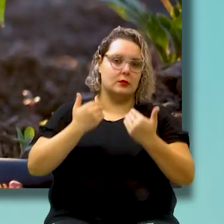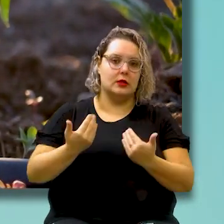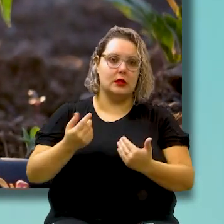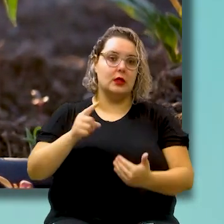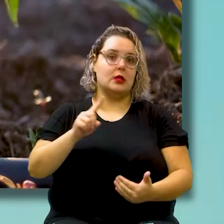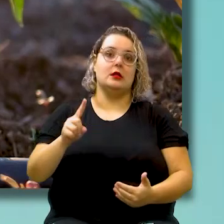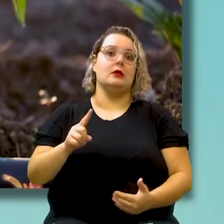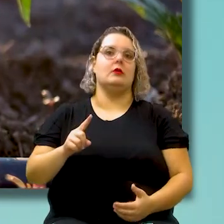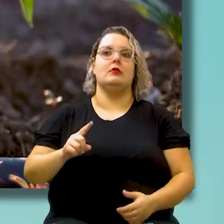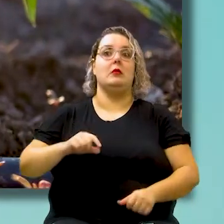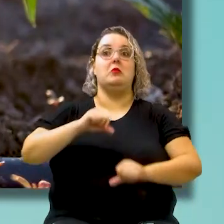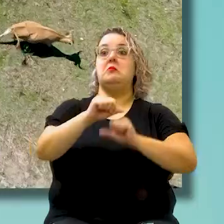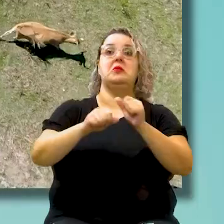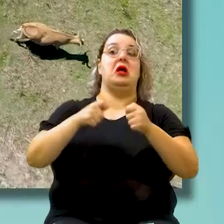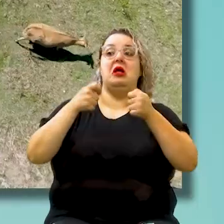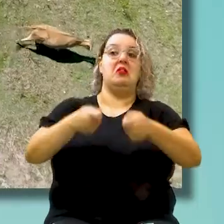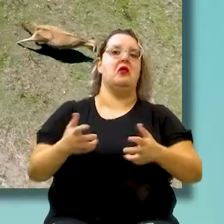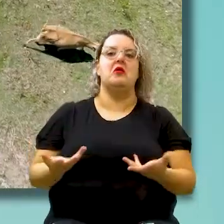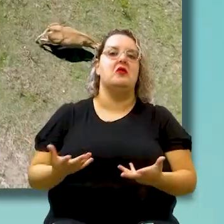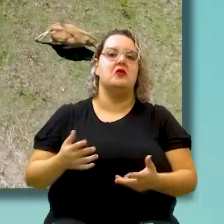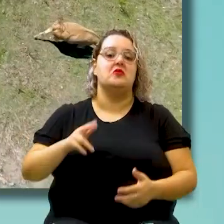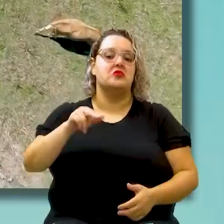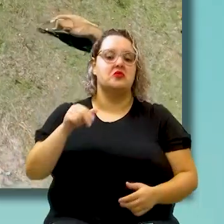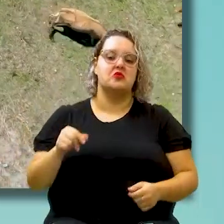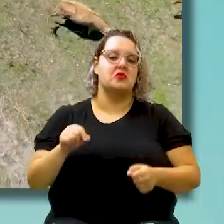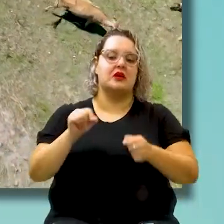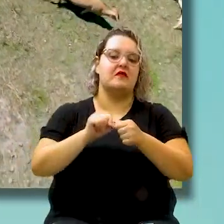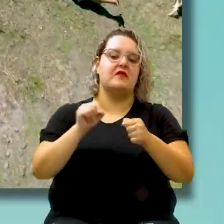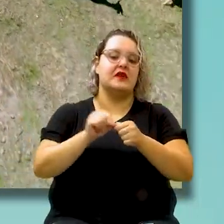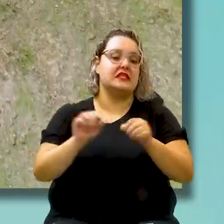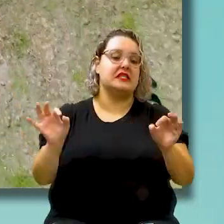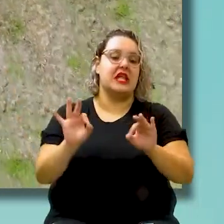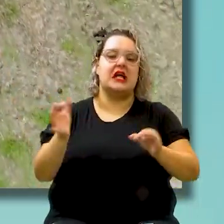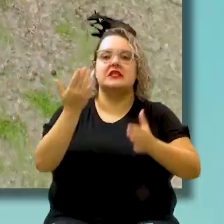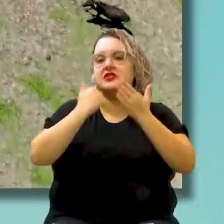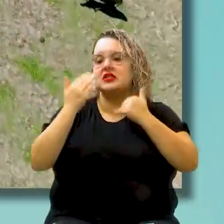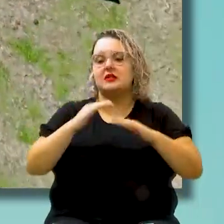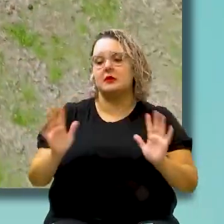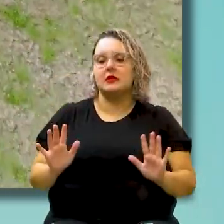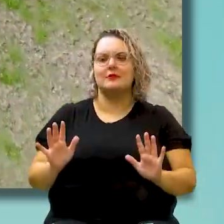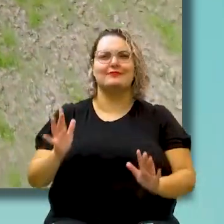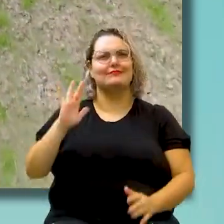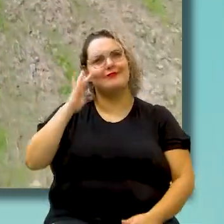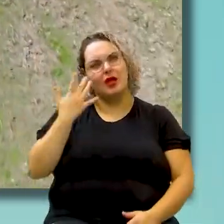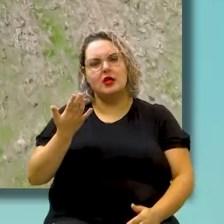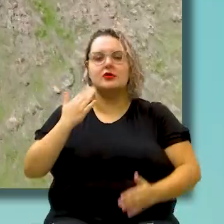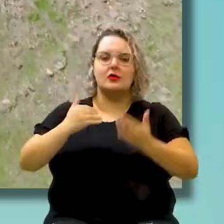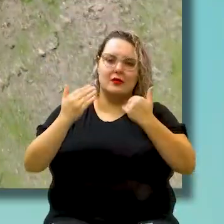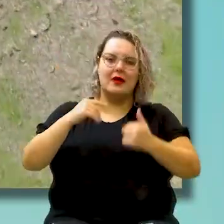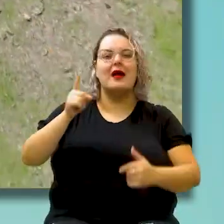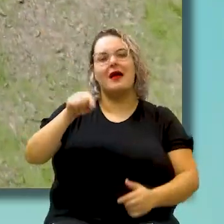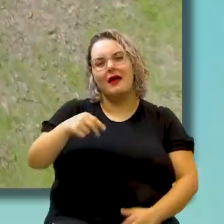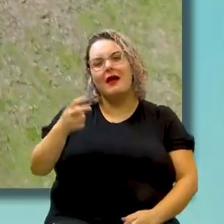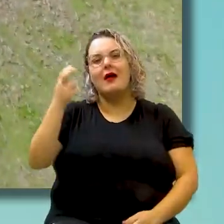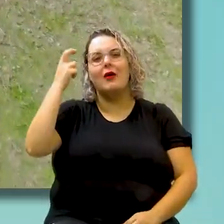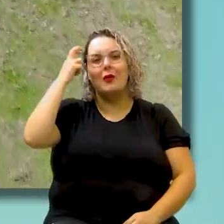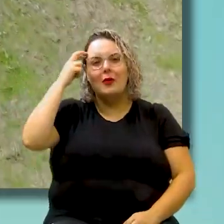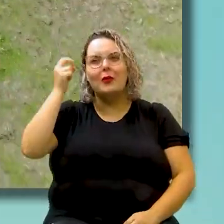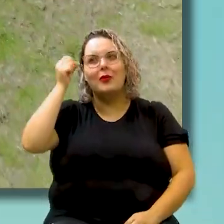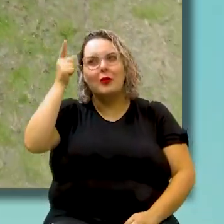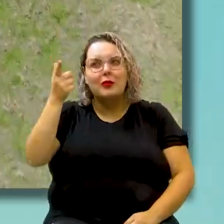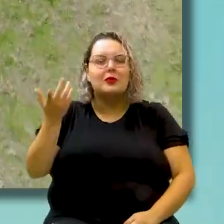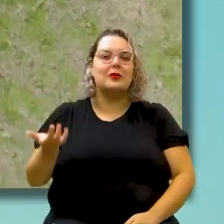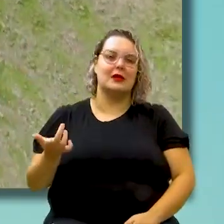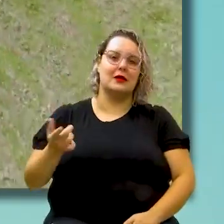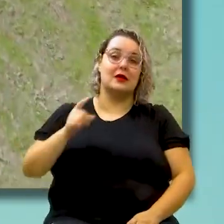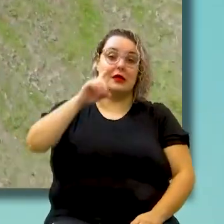alimentos, né? Não que elas vão radicalizar, não usar nenhum, não vou fazer nenhuma defesa de nenhum tipo de alimentação, porque eu também acho que a alimentação é cultural e